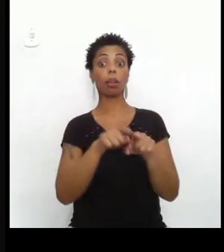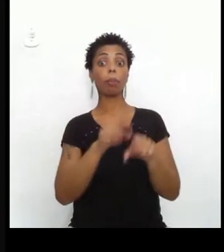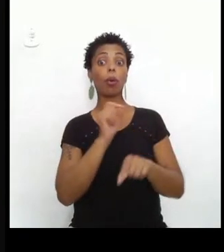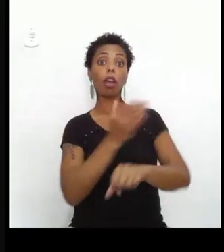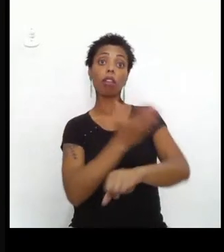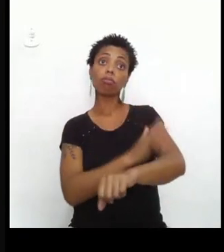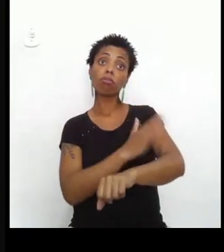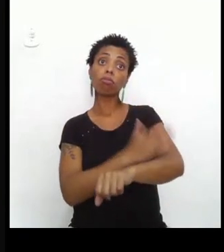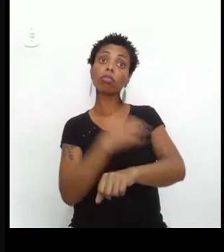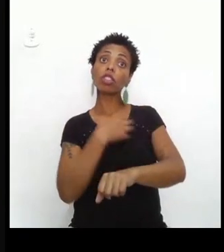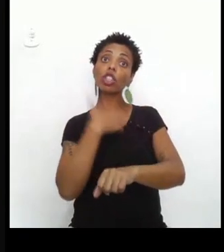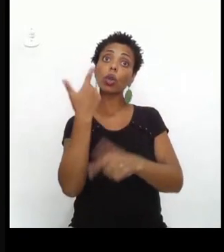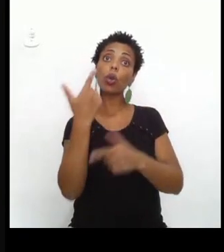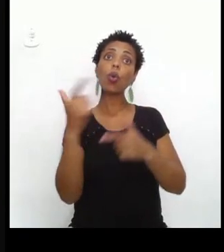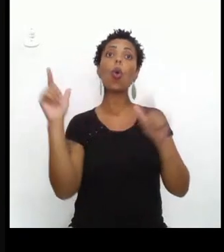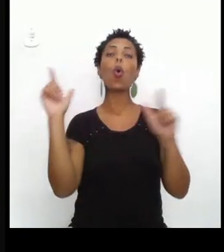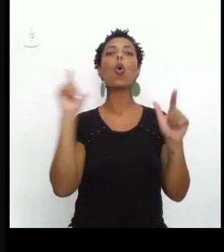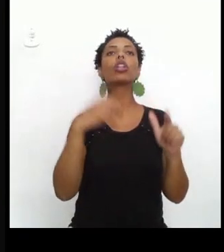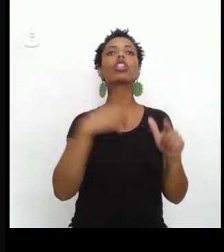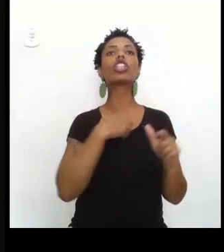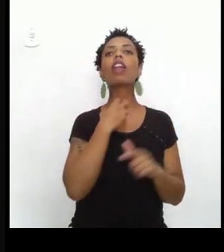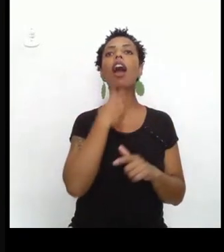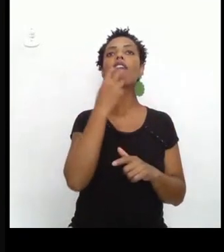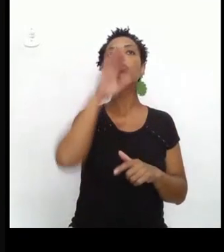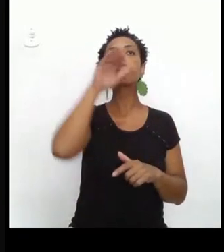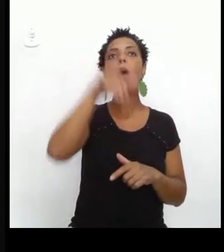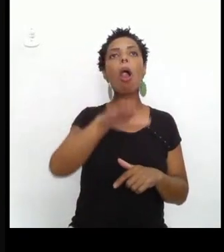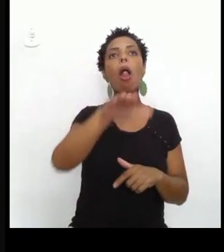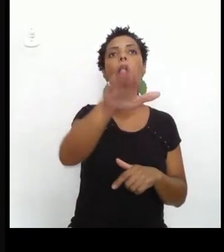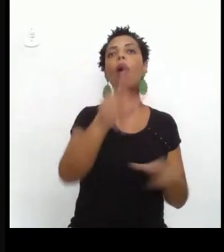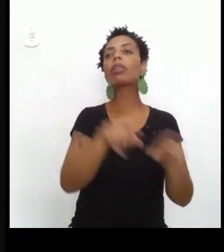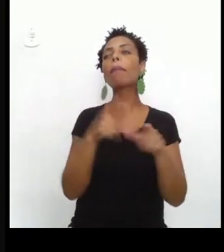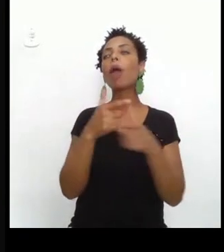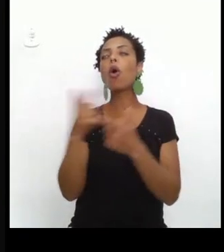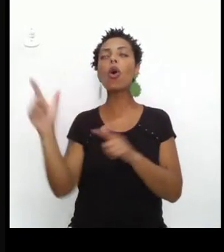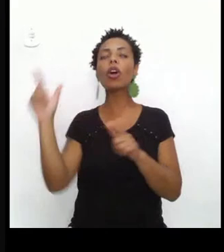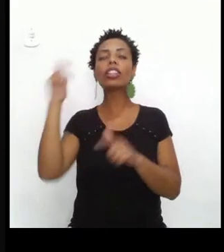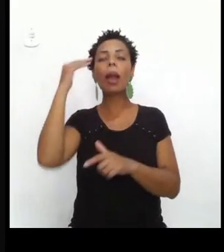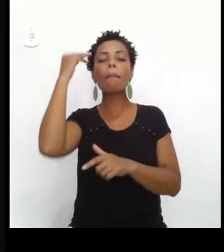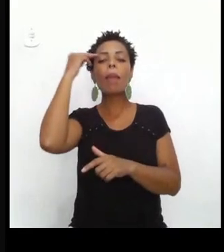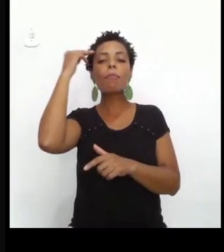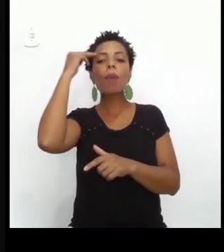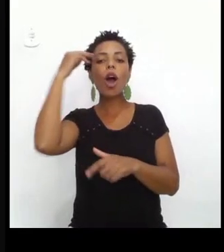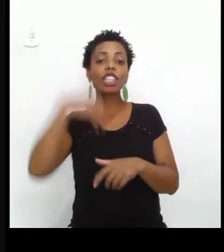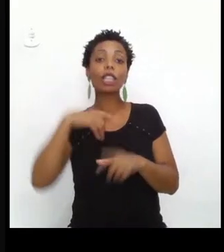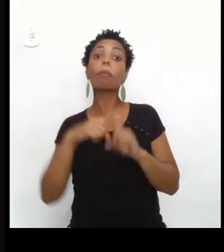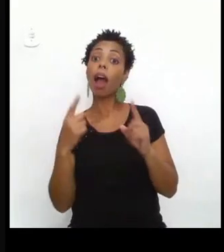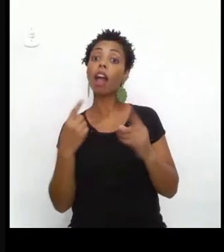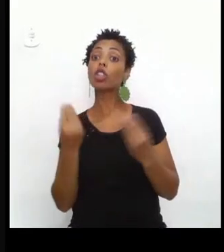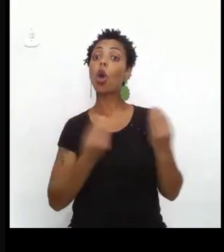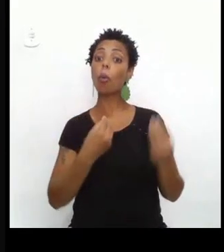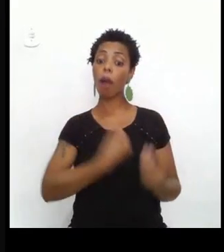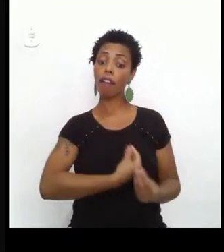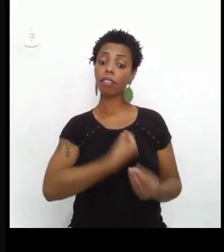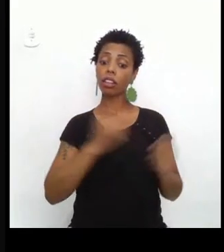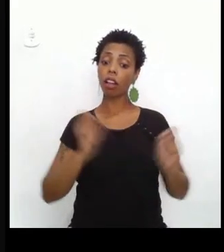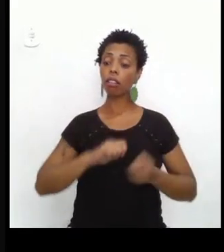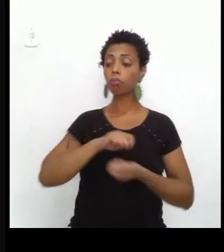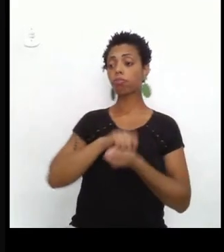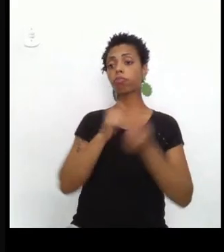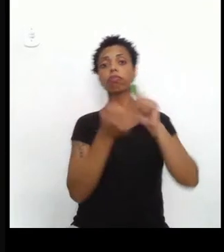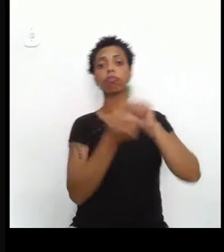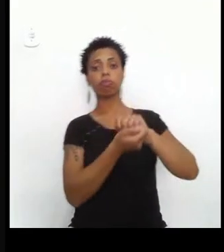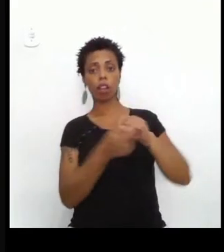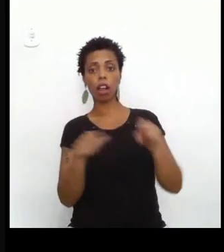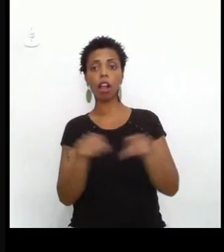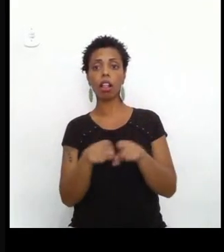melhor memória por outra mulher da senhorita a plasticidade era a vida na fronteira a sexual políticas e práticas